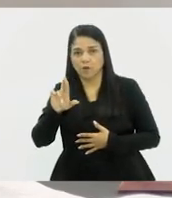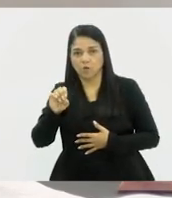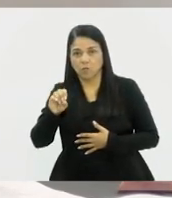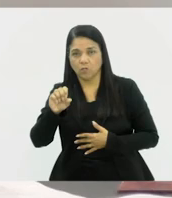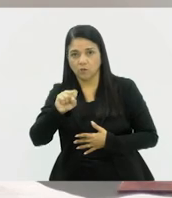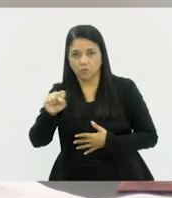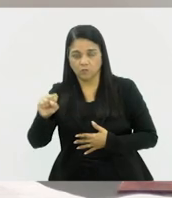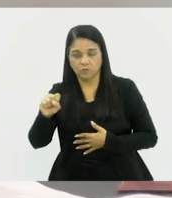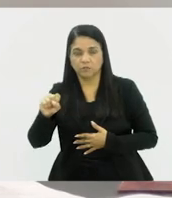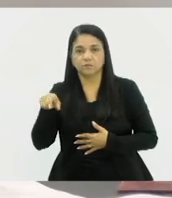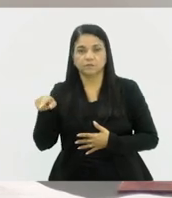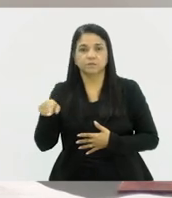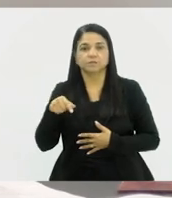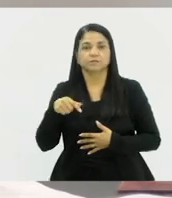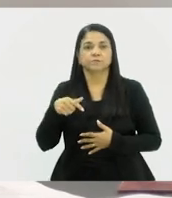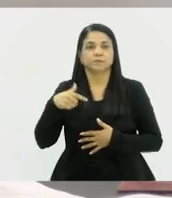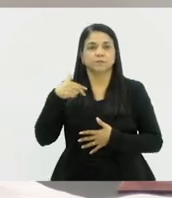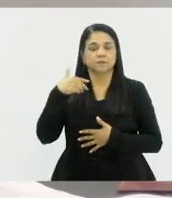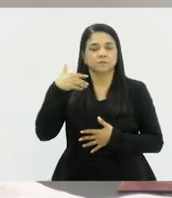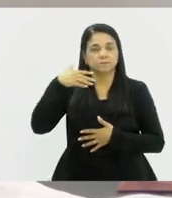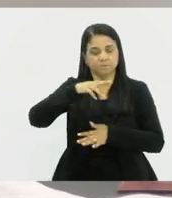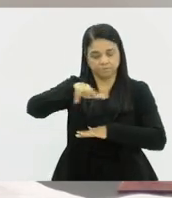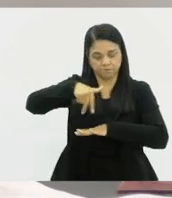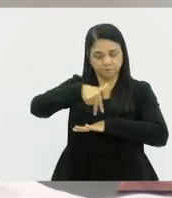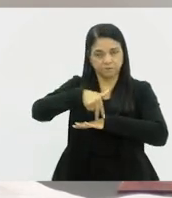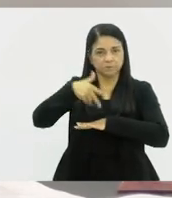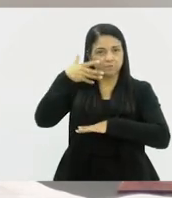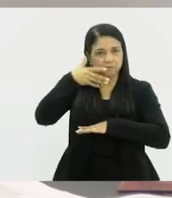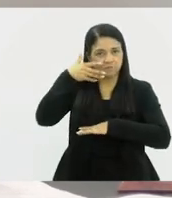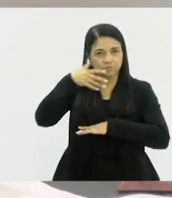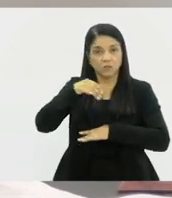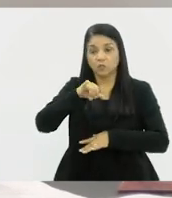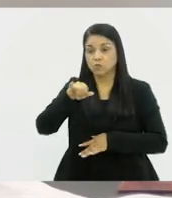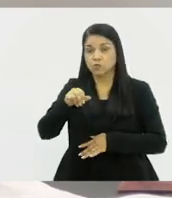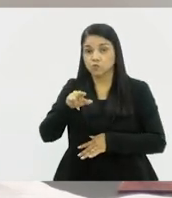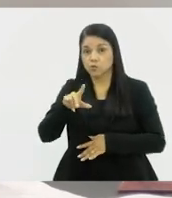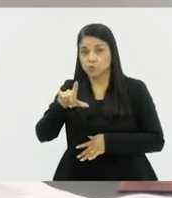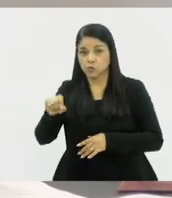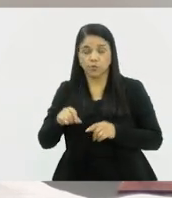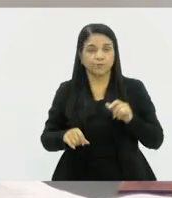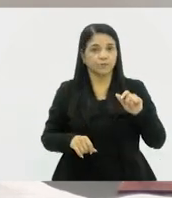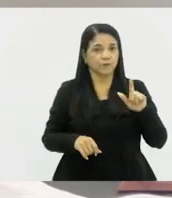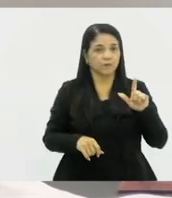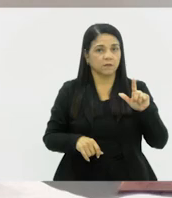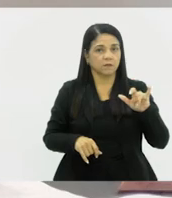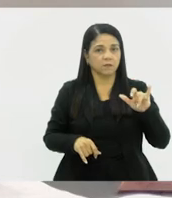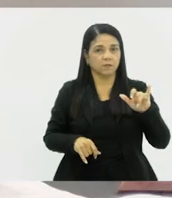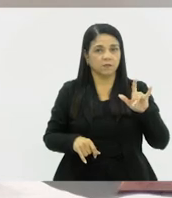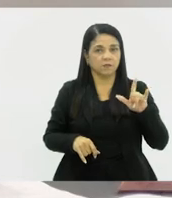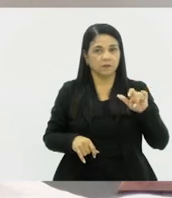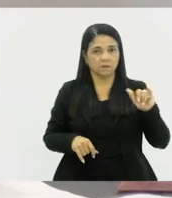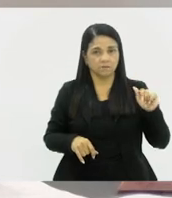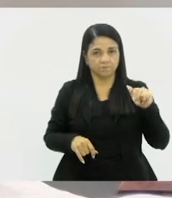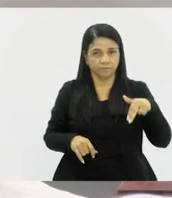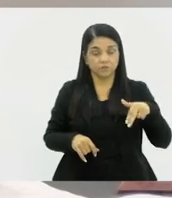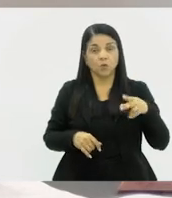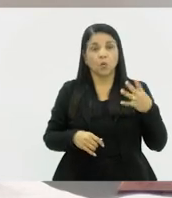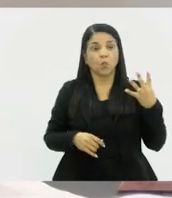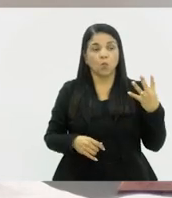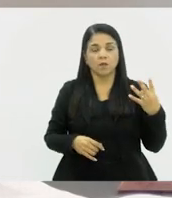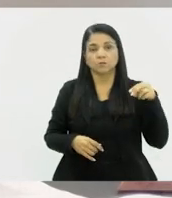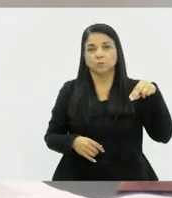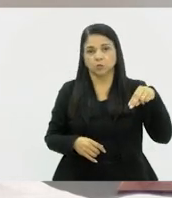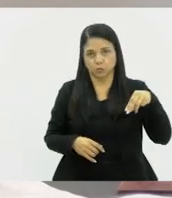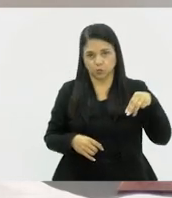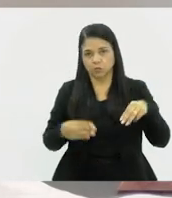fazer o seu depoimento vamos estabelecer o Júlio e a lam um espaço de aproximadamente 4 minutos